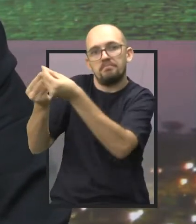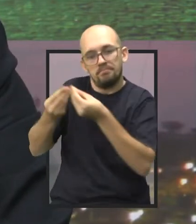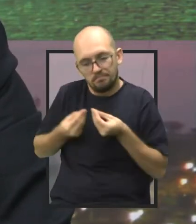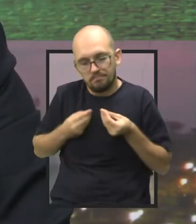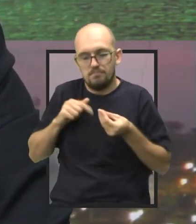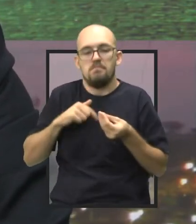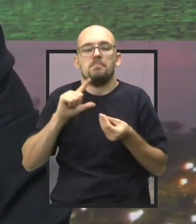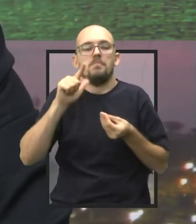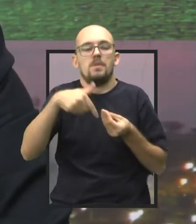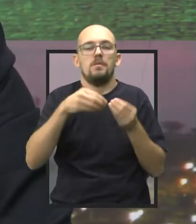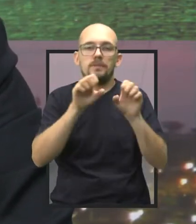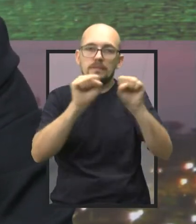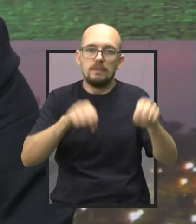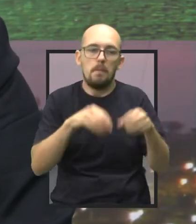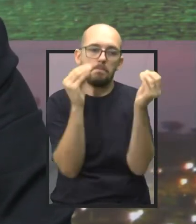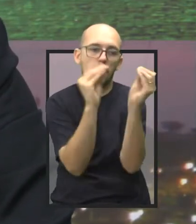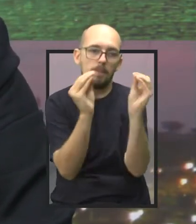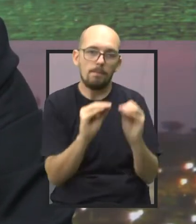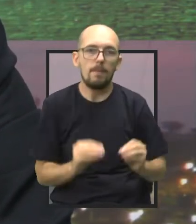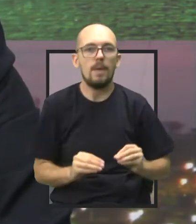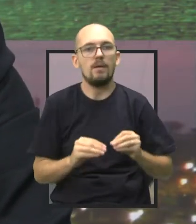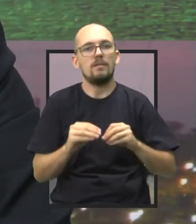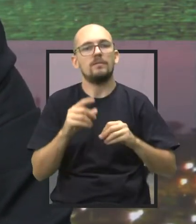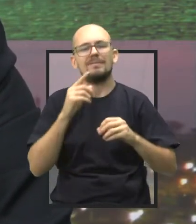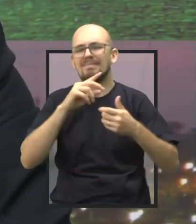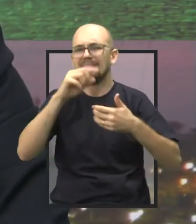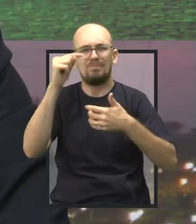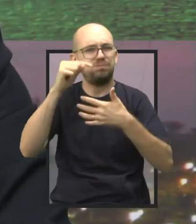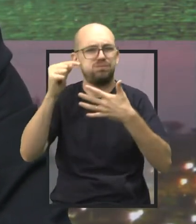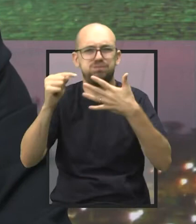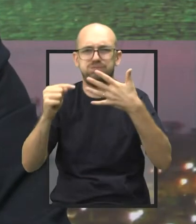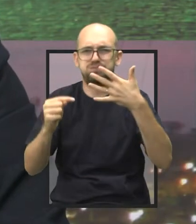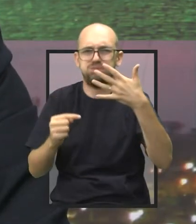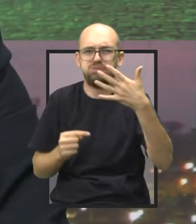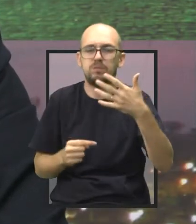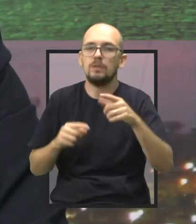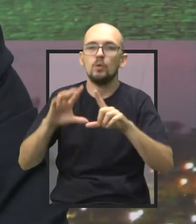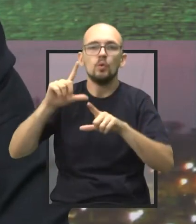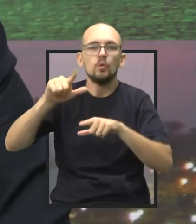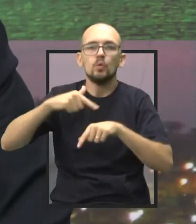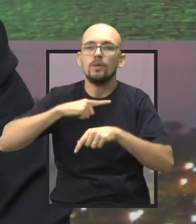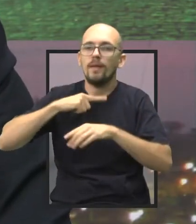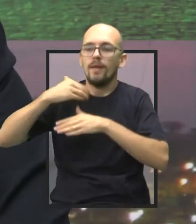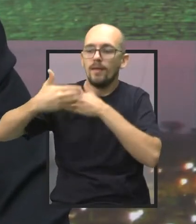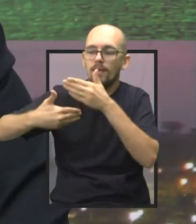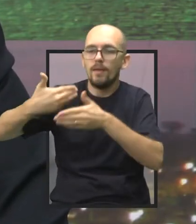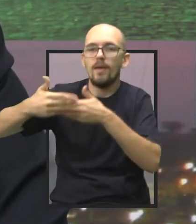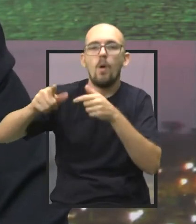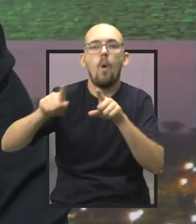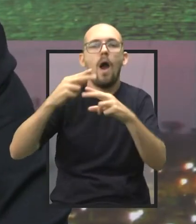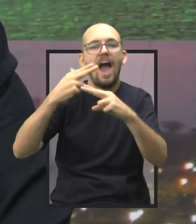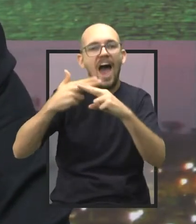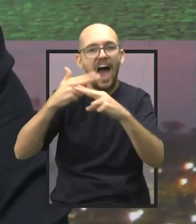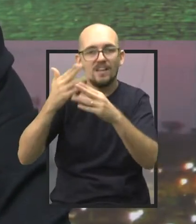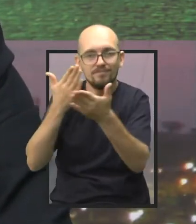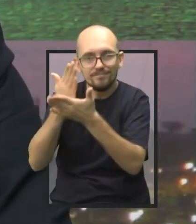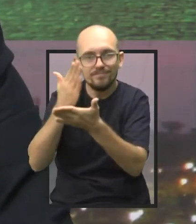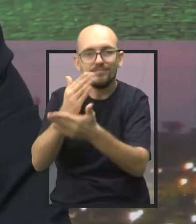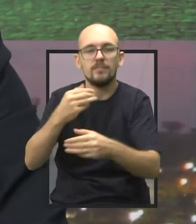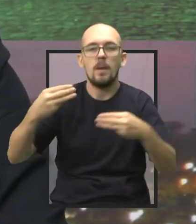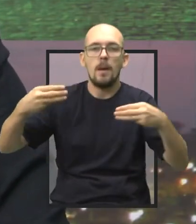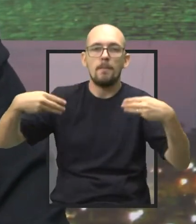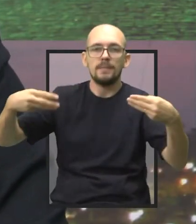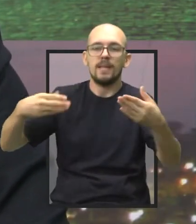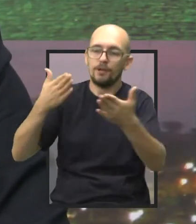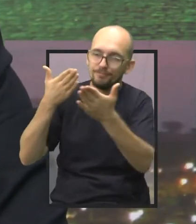dos empreendimentos, né? Com toda a viabilidade dele. Isso passa tudo perante a Caixa Econômica Federal, pelo Ministério das Cidades,